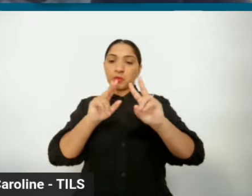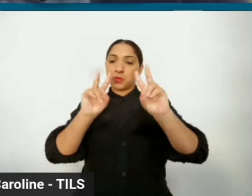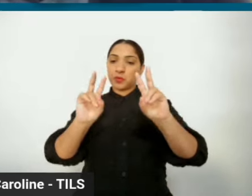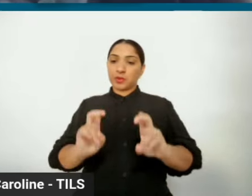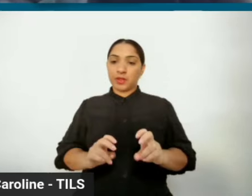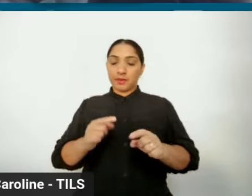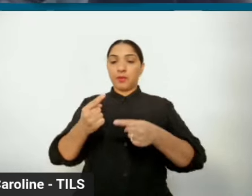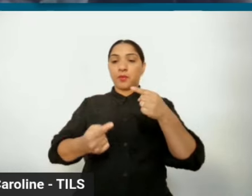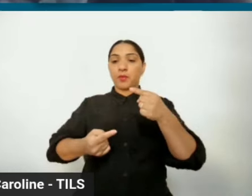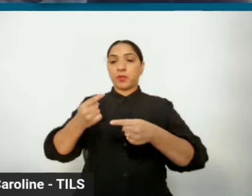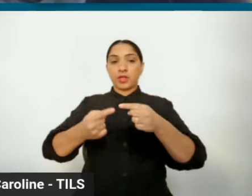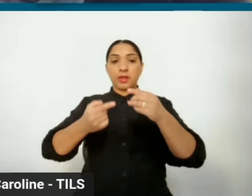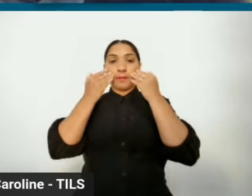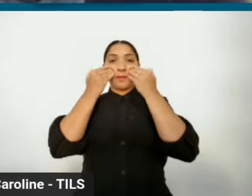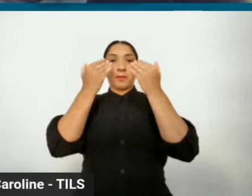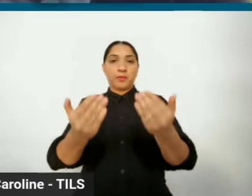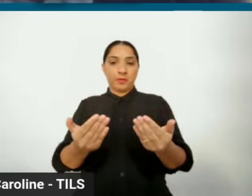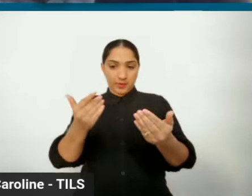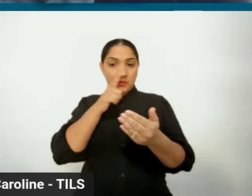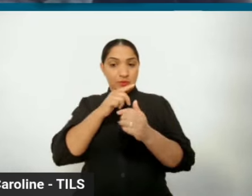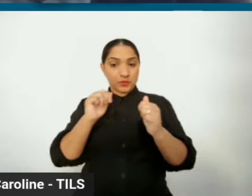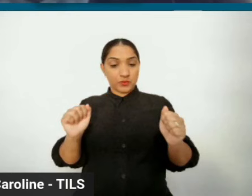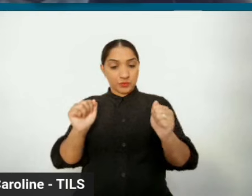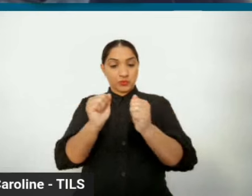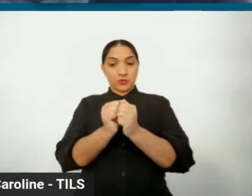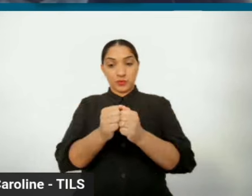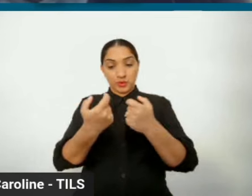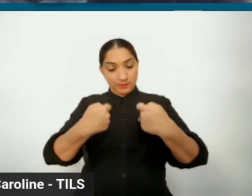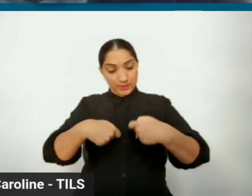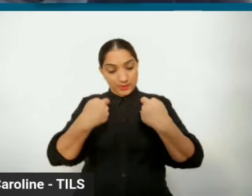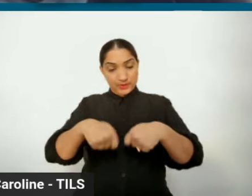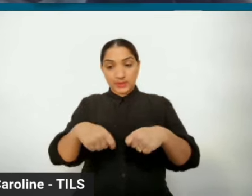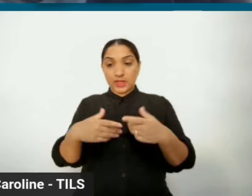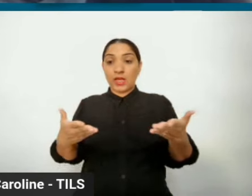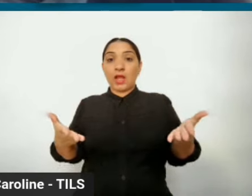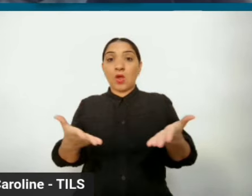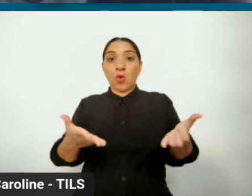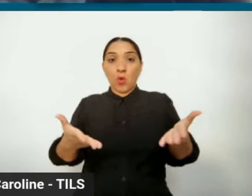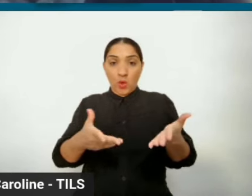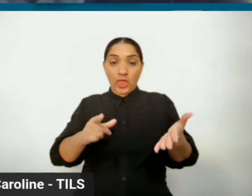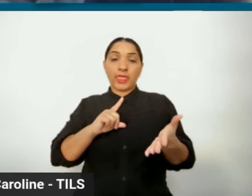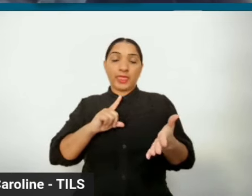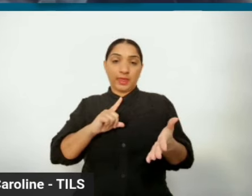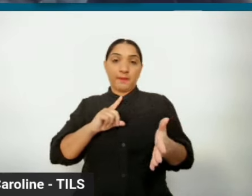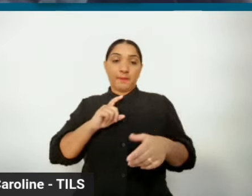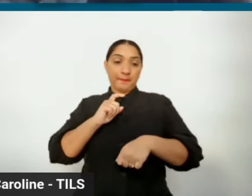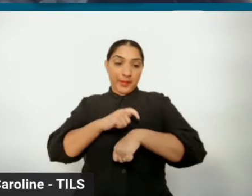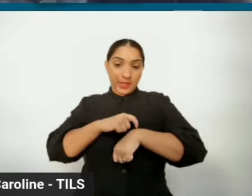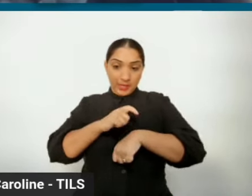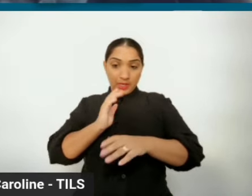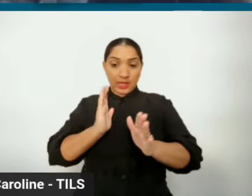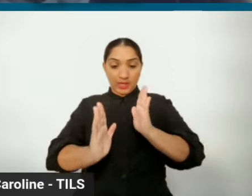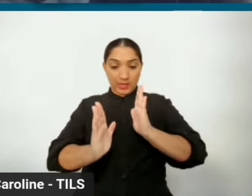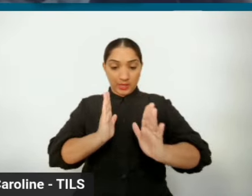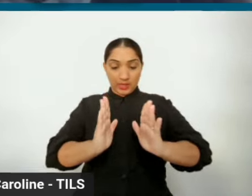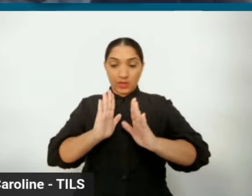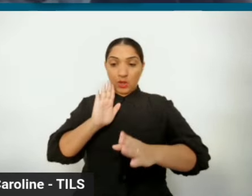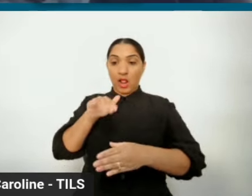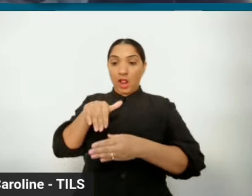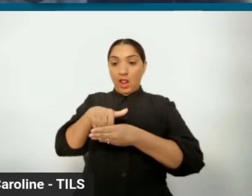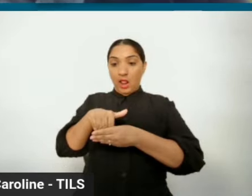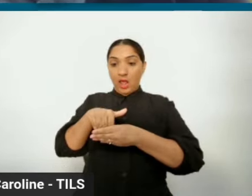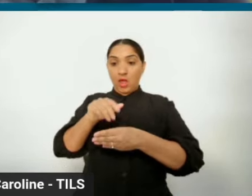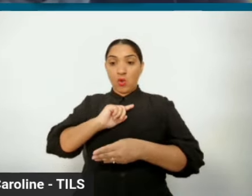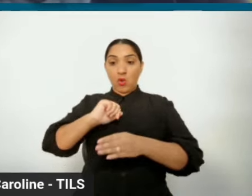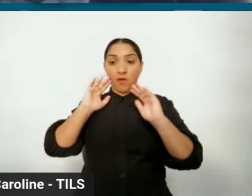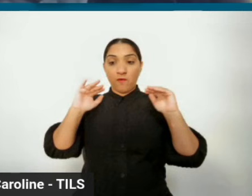à efetivação dos direitos das pessoas com deficiência. E esse ano estamos em ano eleitoral, o nosso foco é a